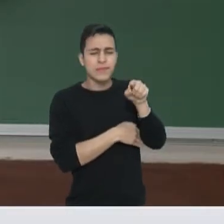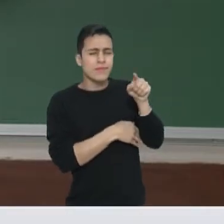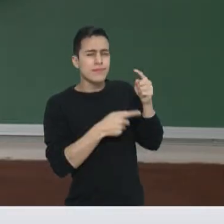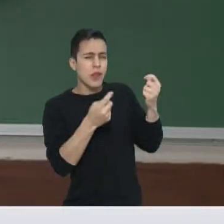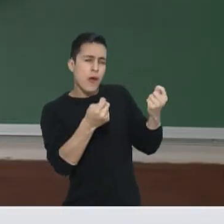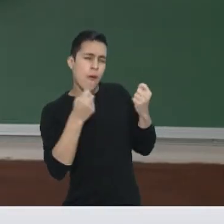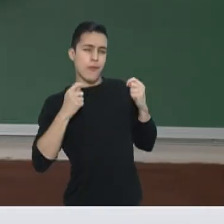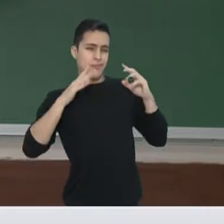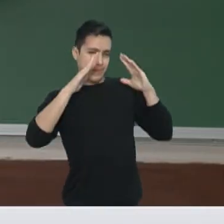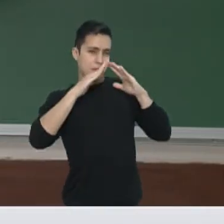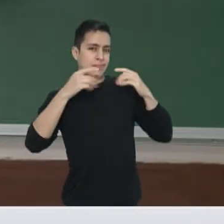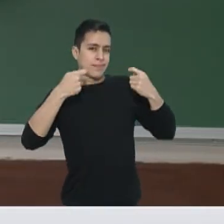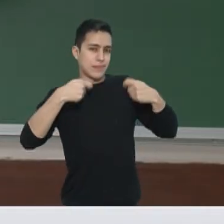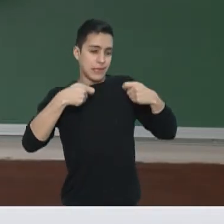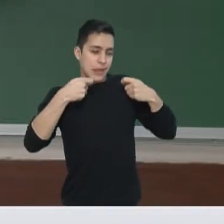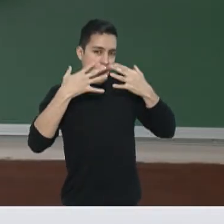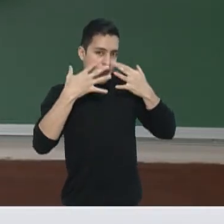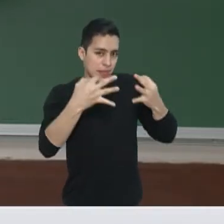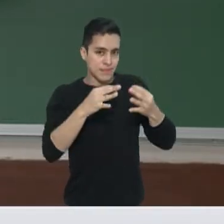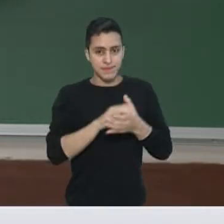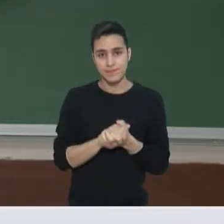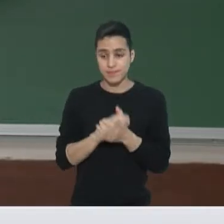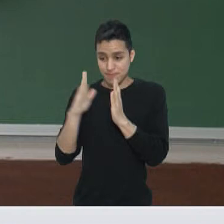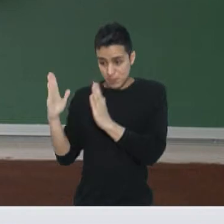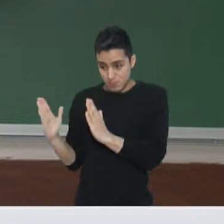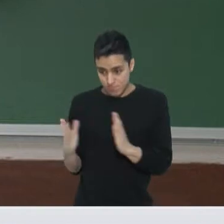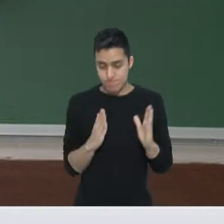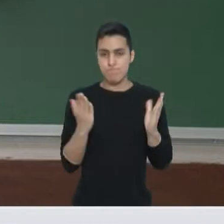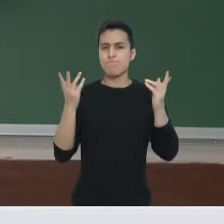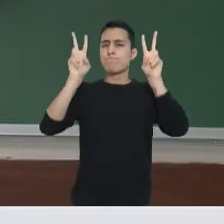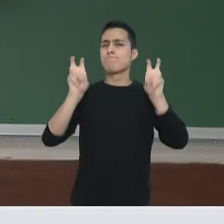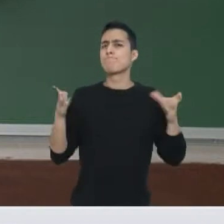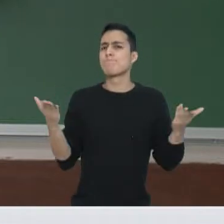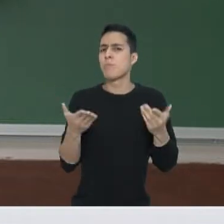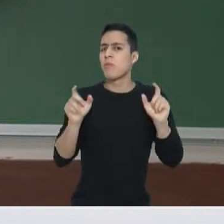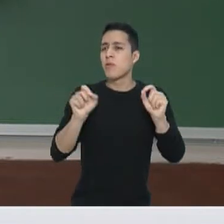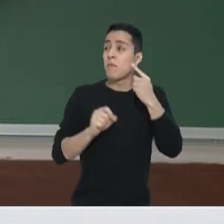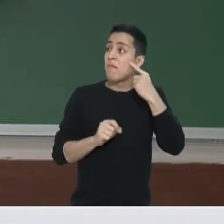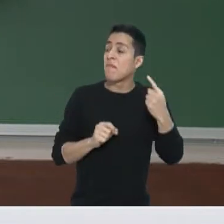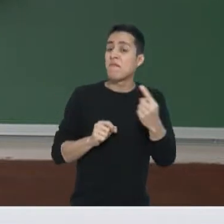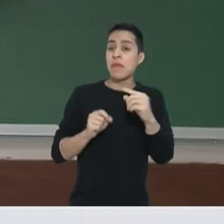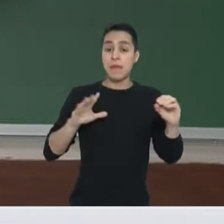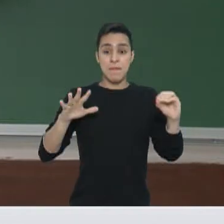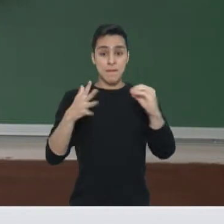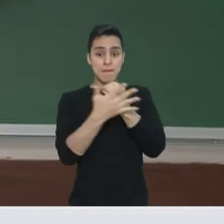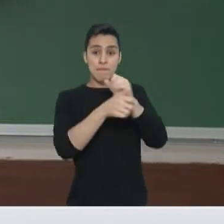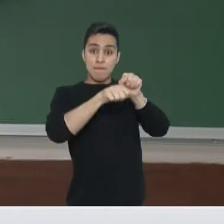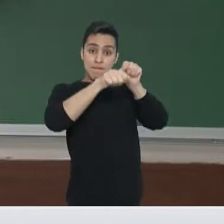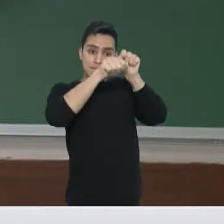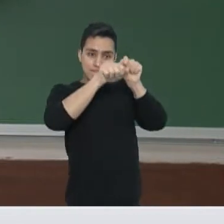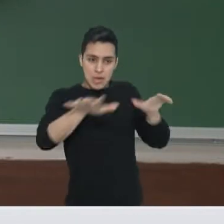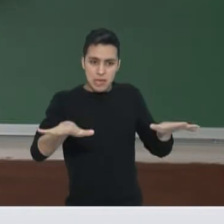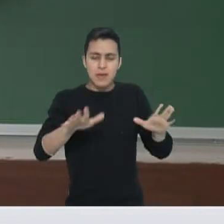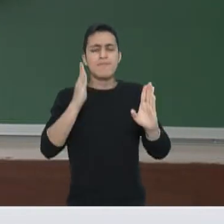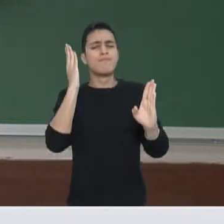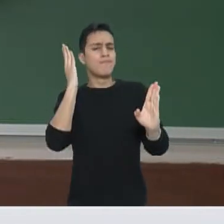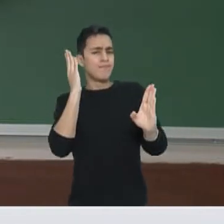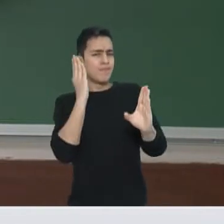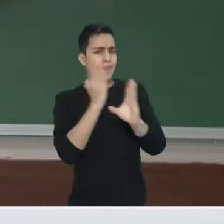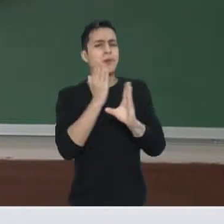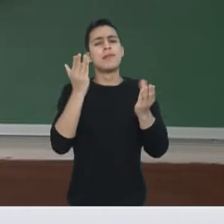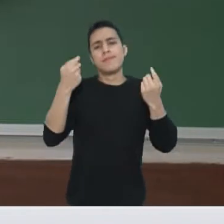economia em casa. Hoje o nosso assunto é sobre a pandemia, o motivo pelo qual estamos utilizando